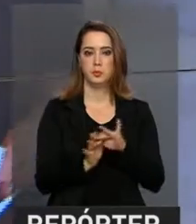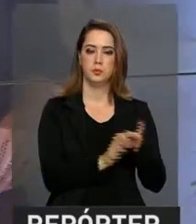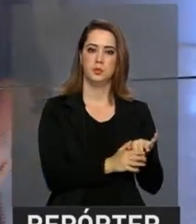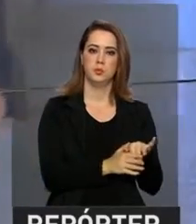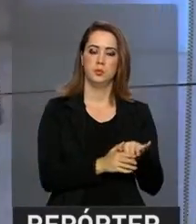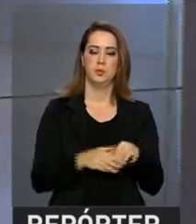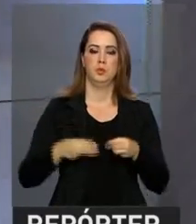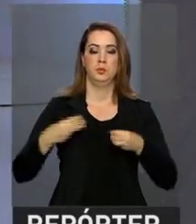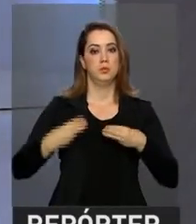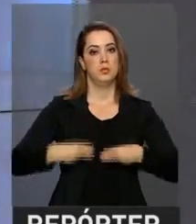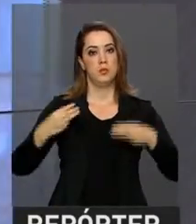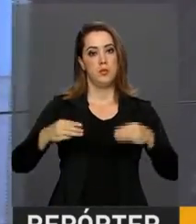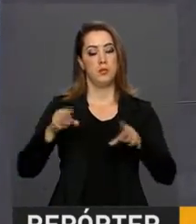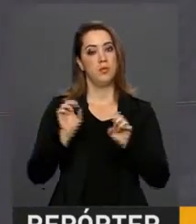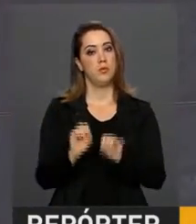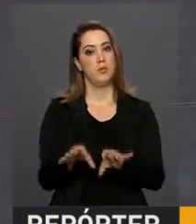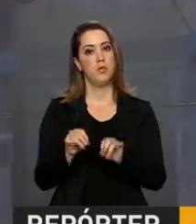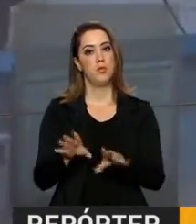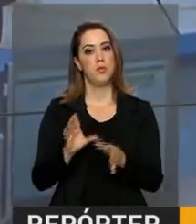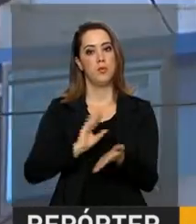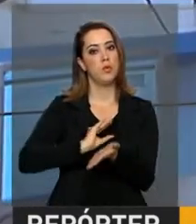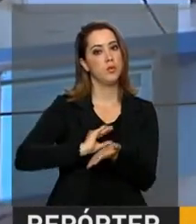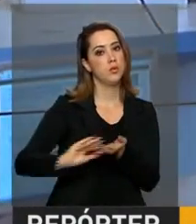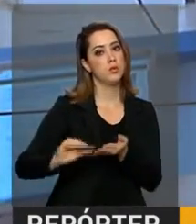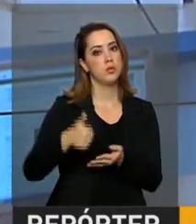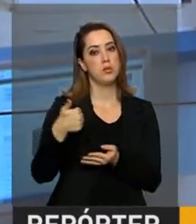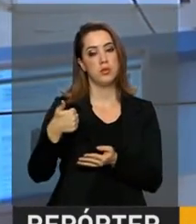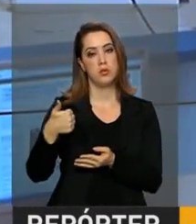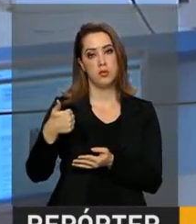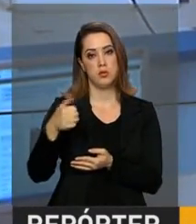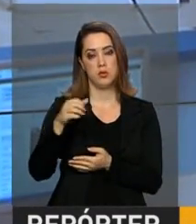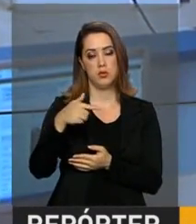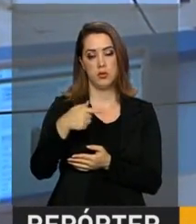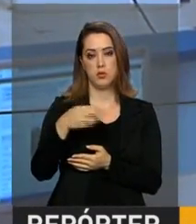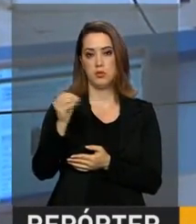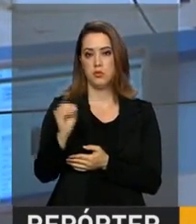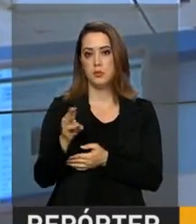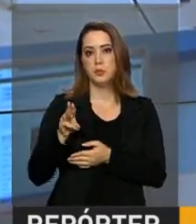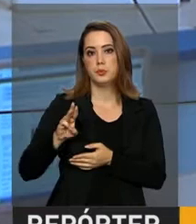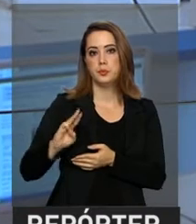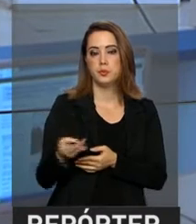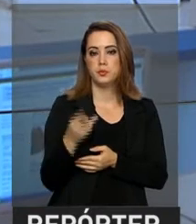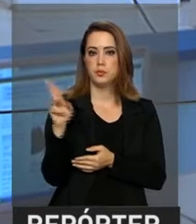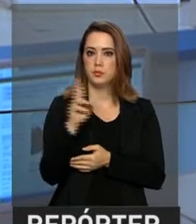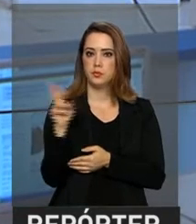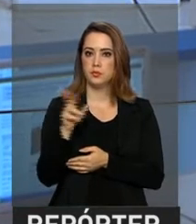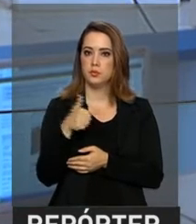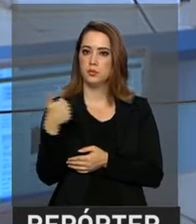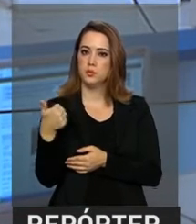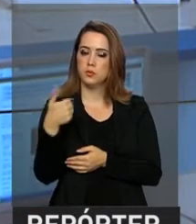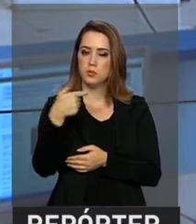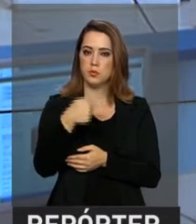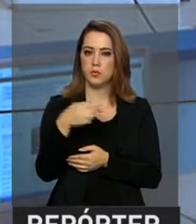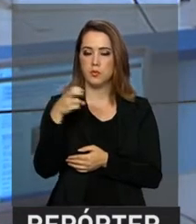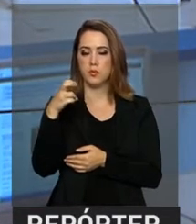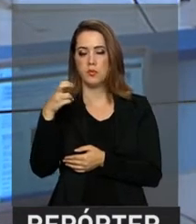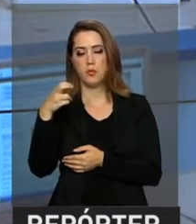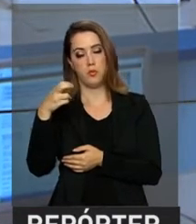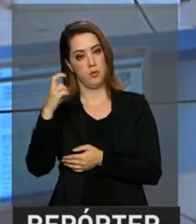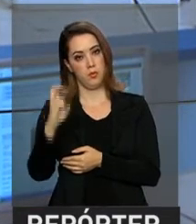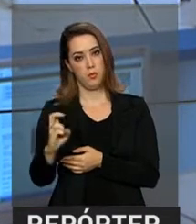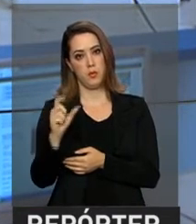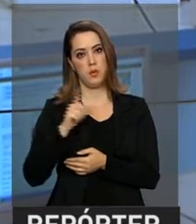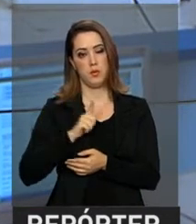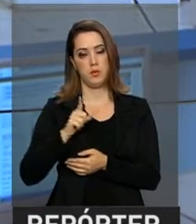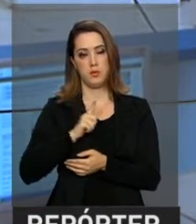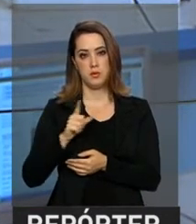Educação liberou mais de 170 milhões de reais para 1.725 obras do Programa de Aceleração do Crescimento,